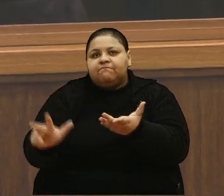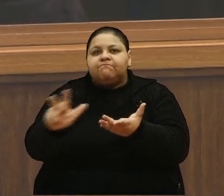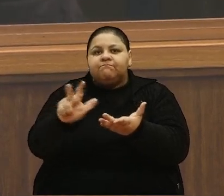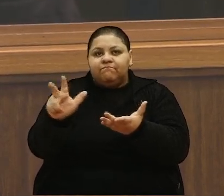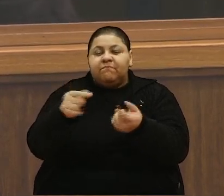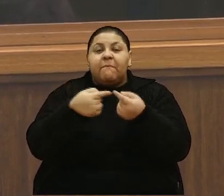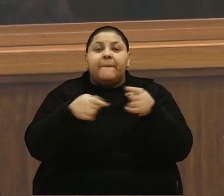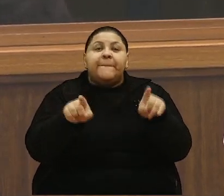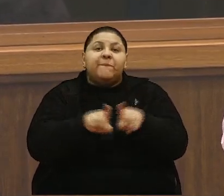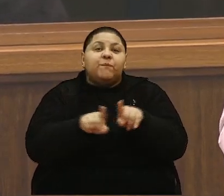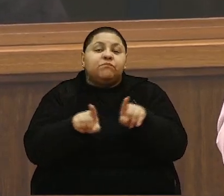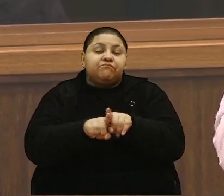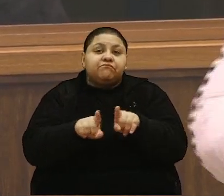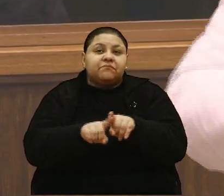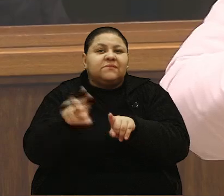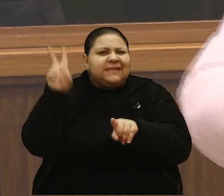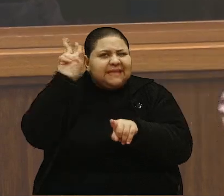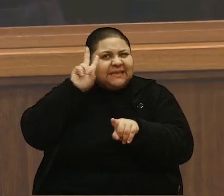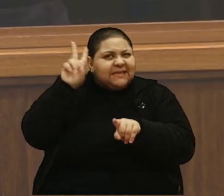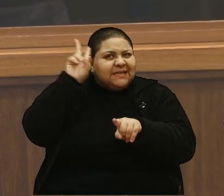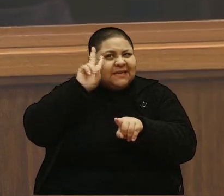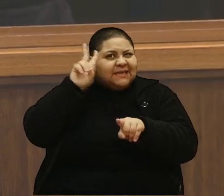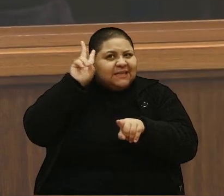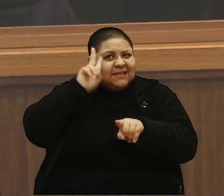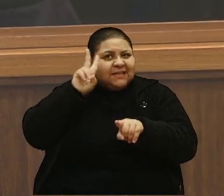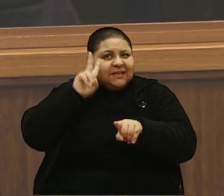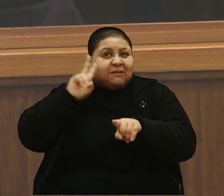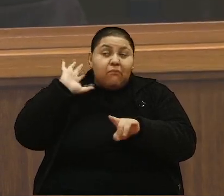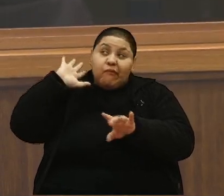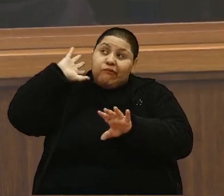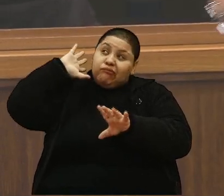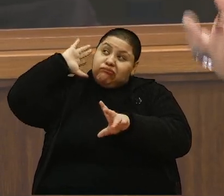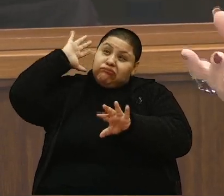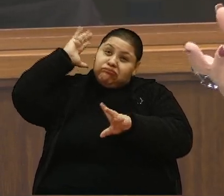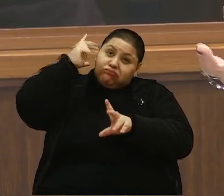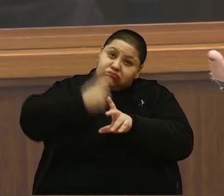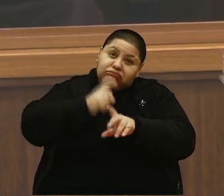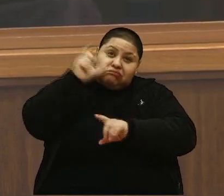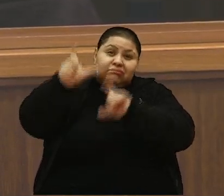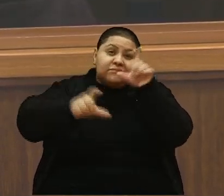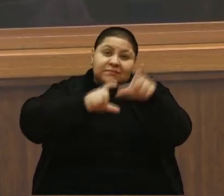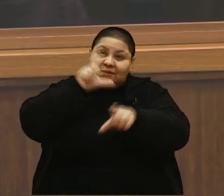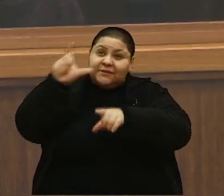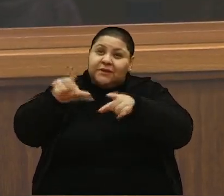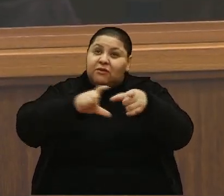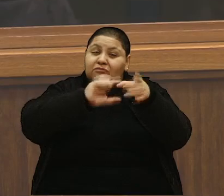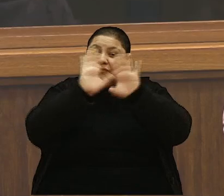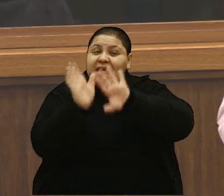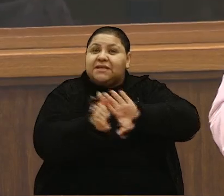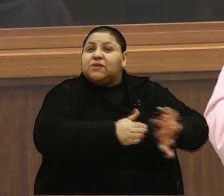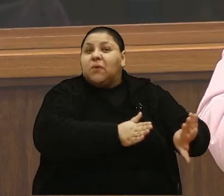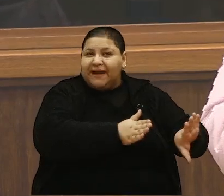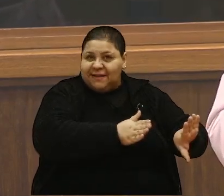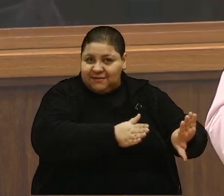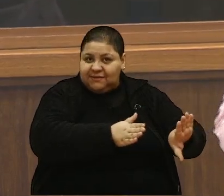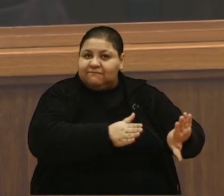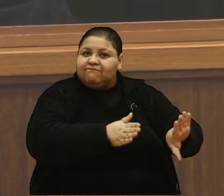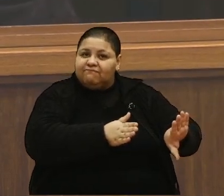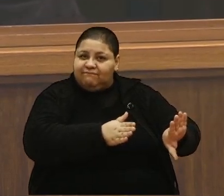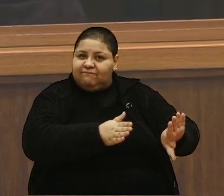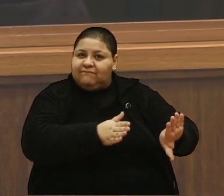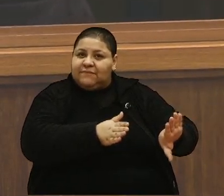valorizadas, mas também nós temos que lembrar daquela gama de pessoas que estão excluídas. E